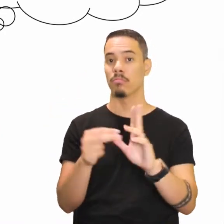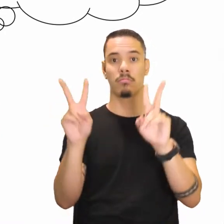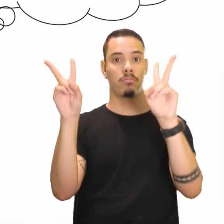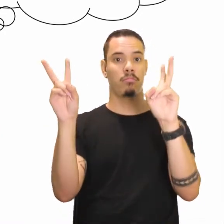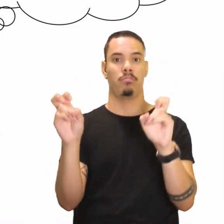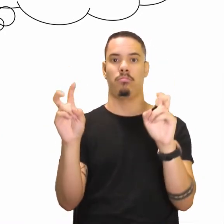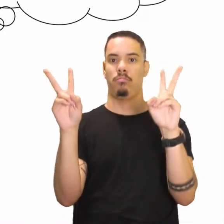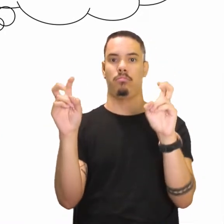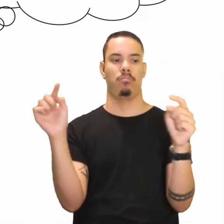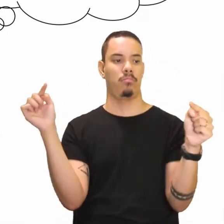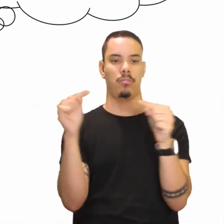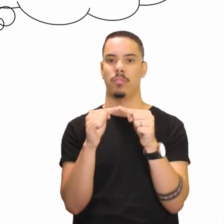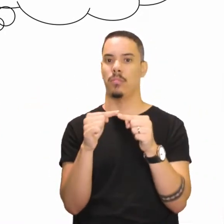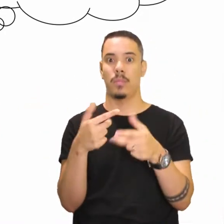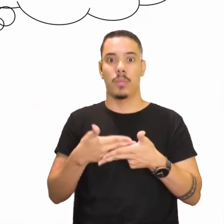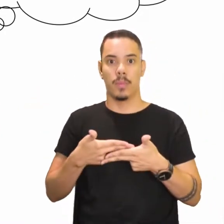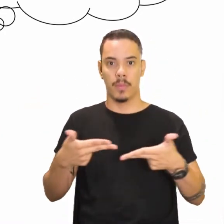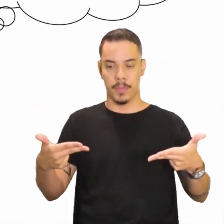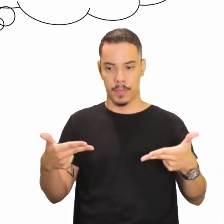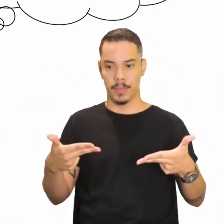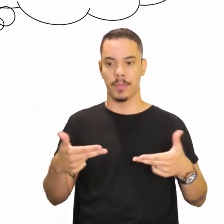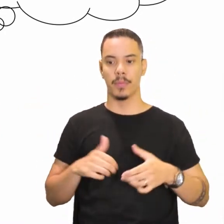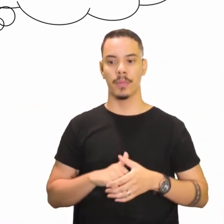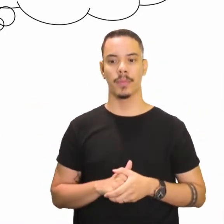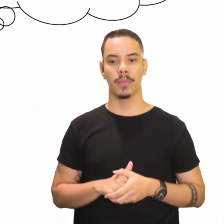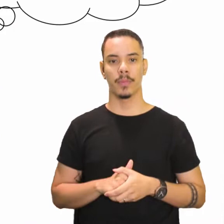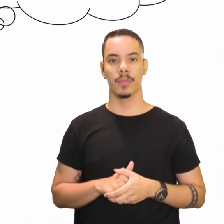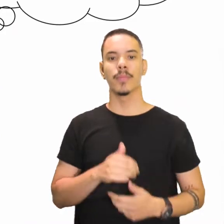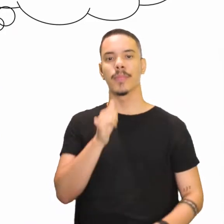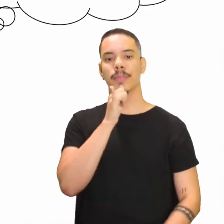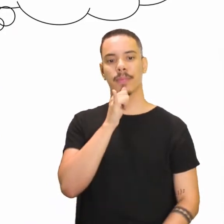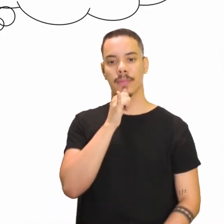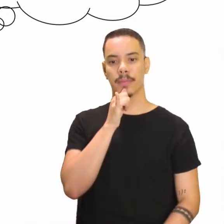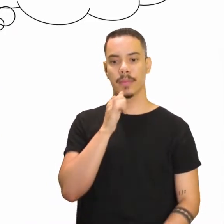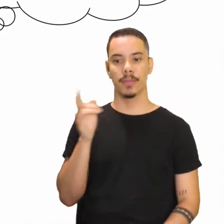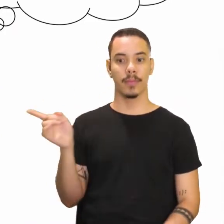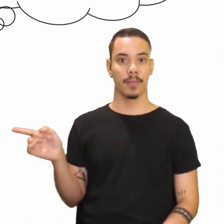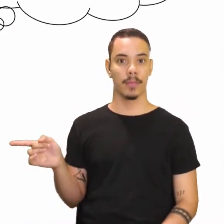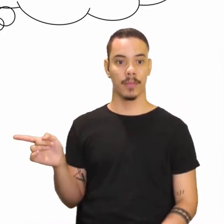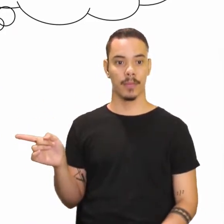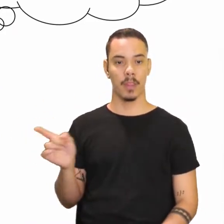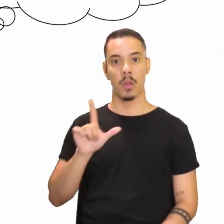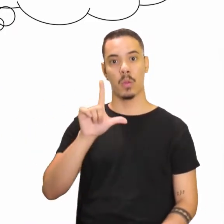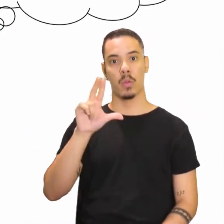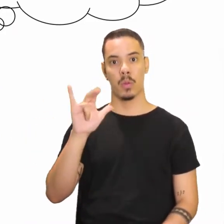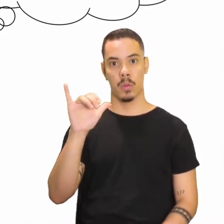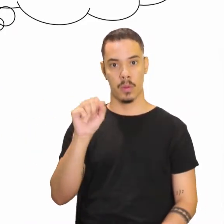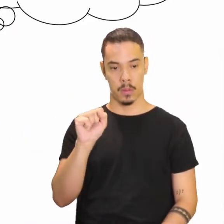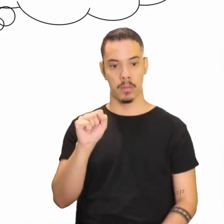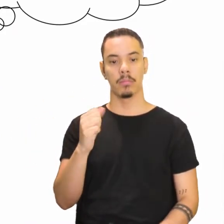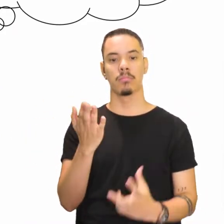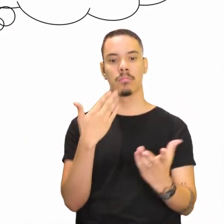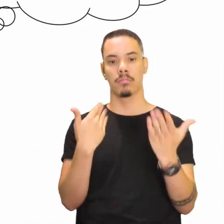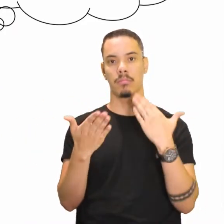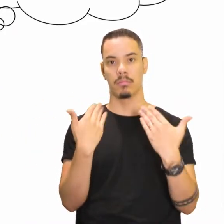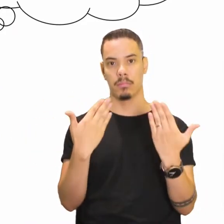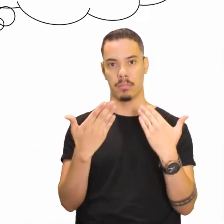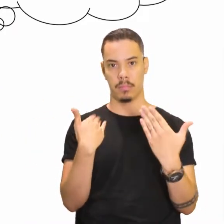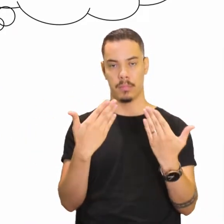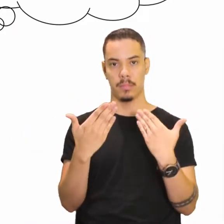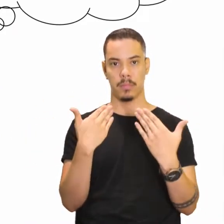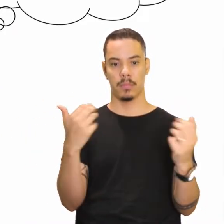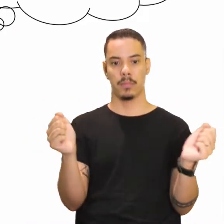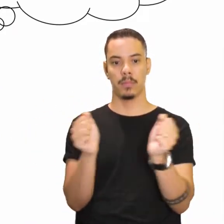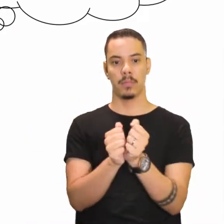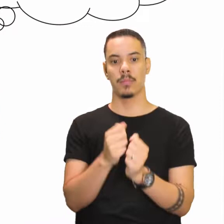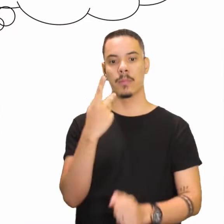assunto, é sobre algo, tá bom? Temos aqui o primeiro exemplo, ó. Lucas conversava com